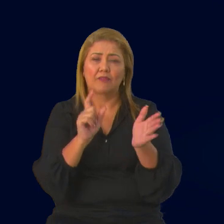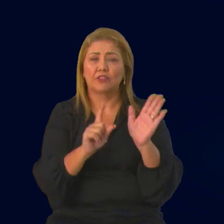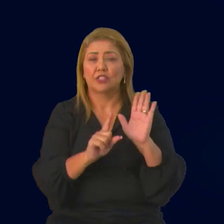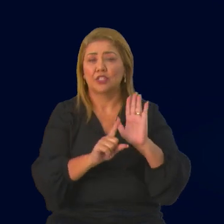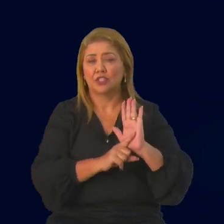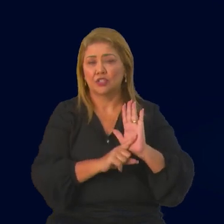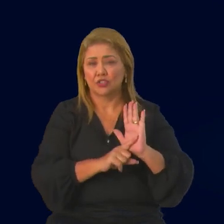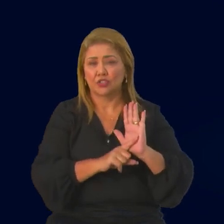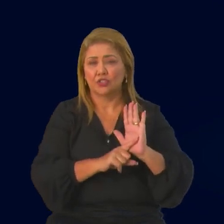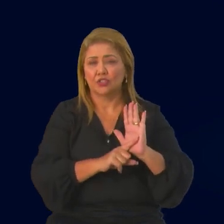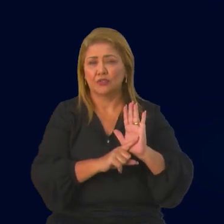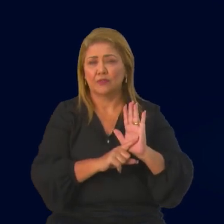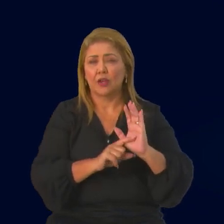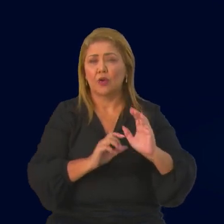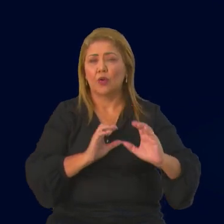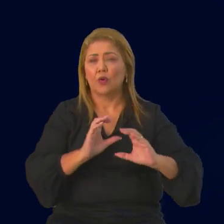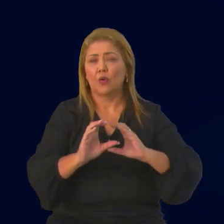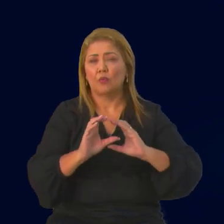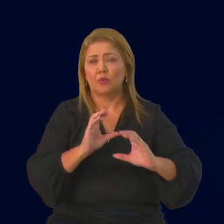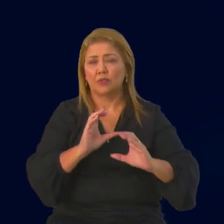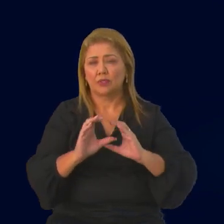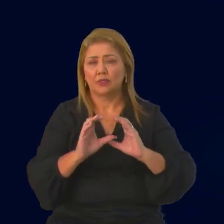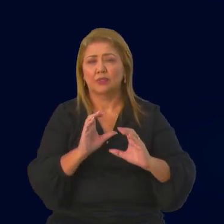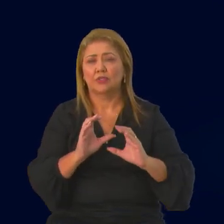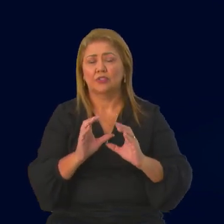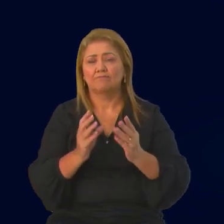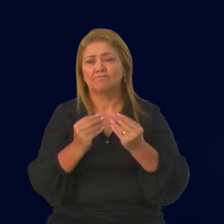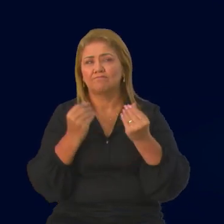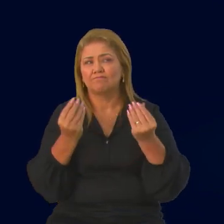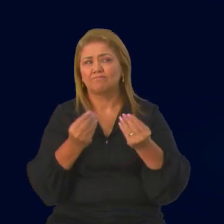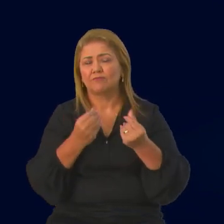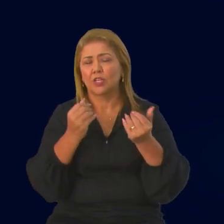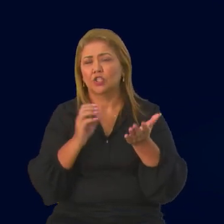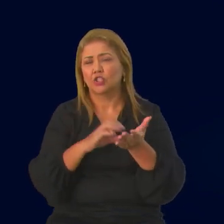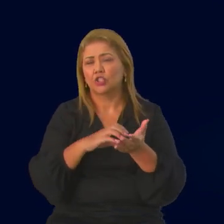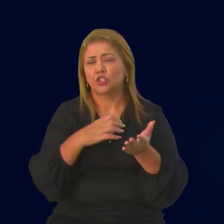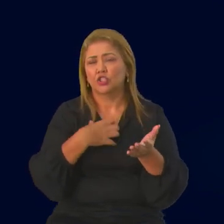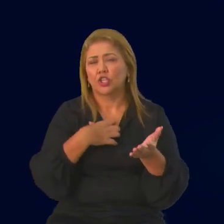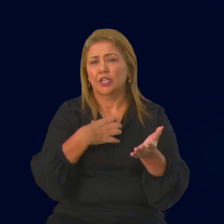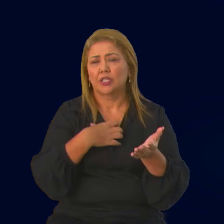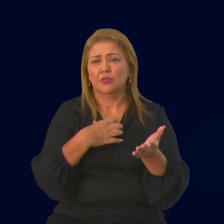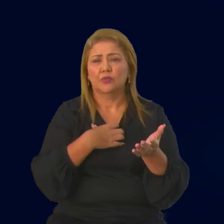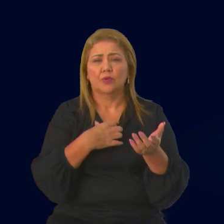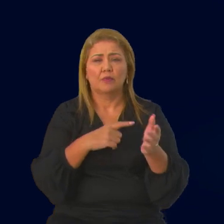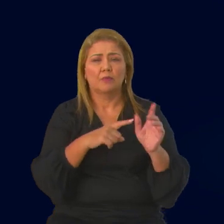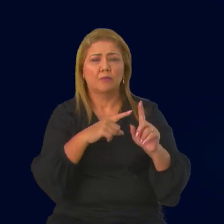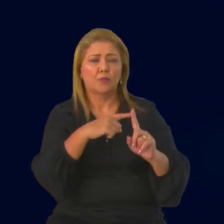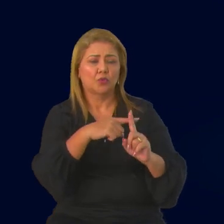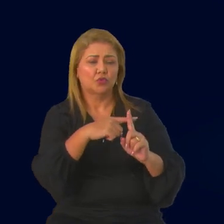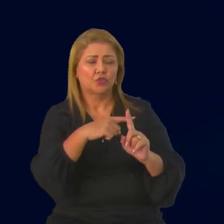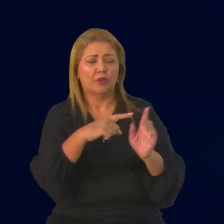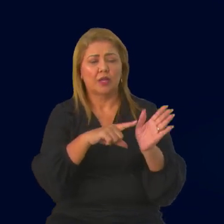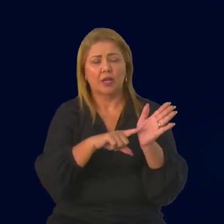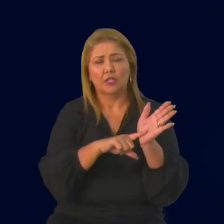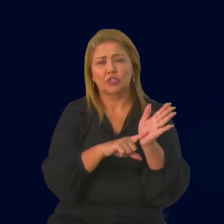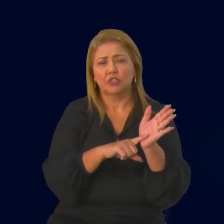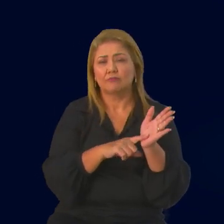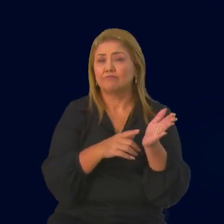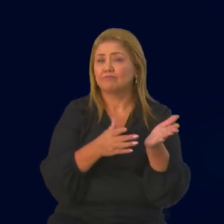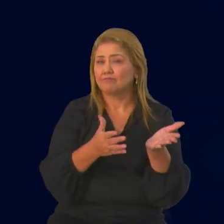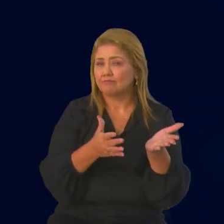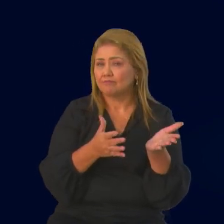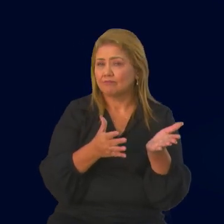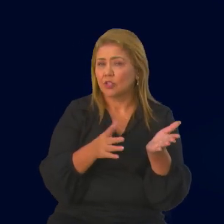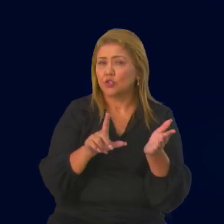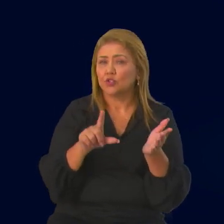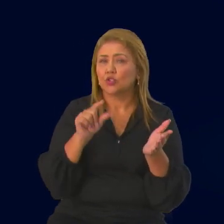para tudo que se comunica tem formas e formas, negativa e positiva. Que tal falar, lembra o